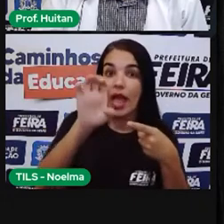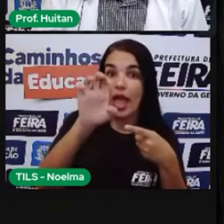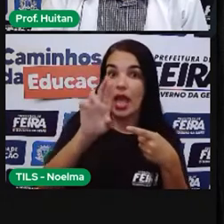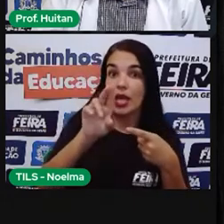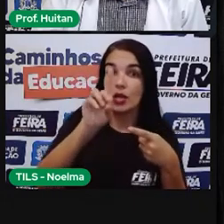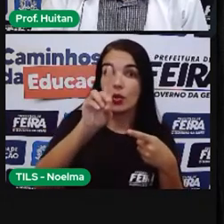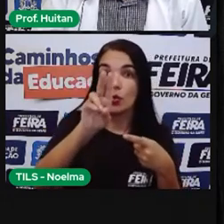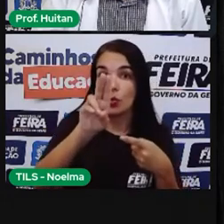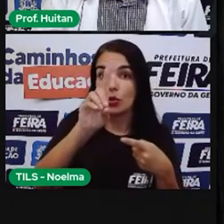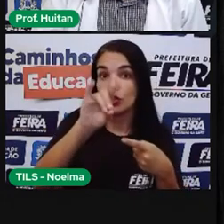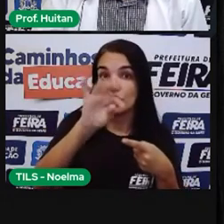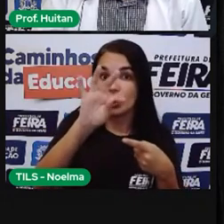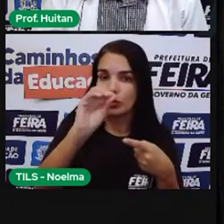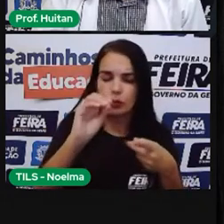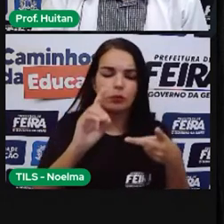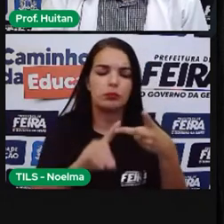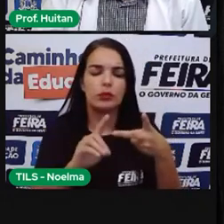popular?